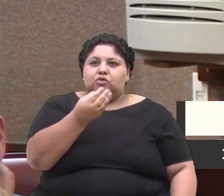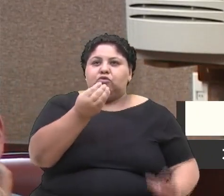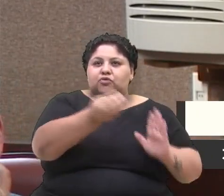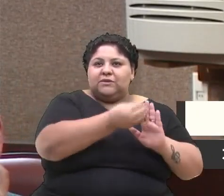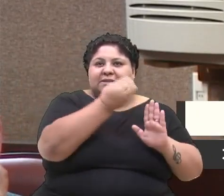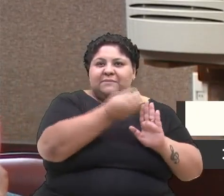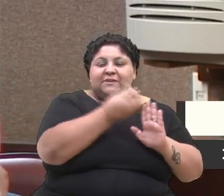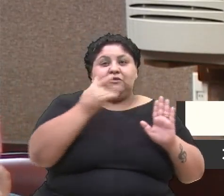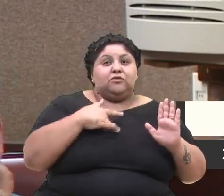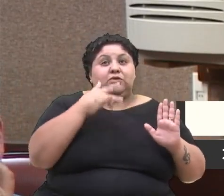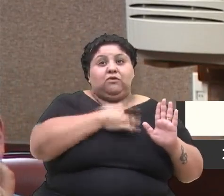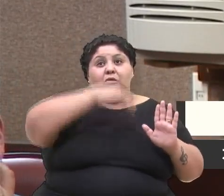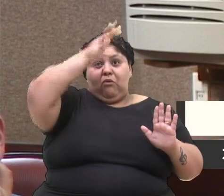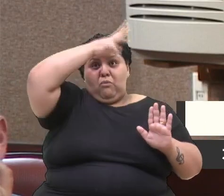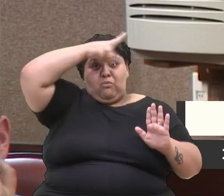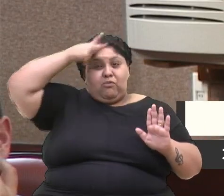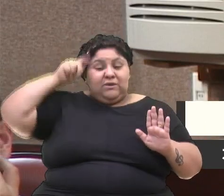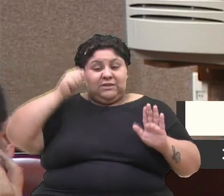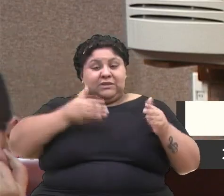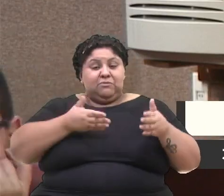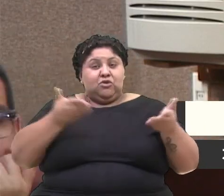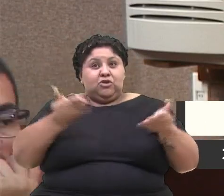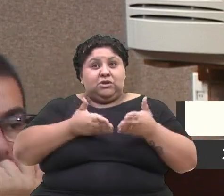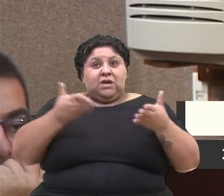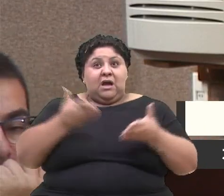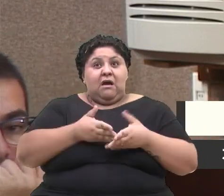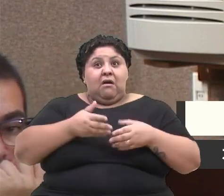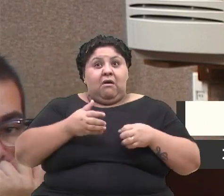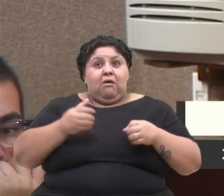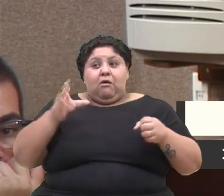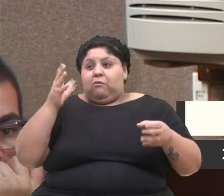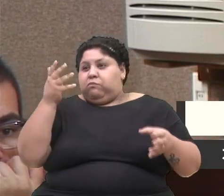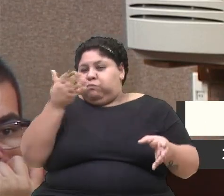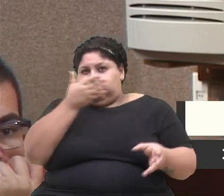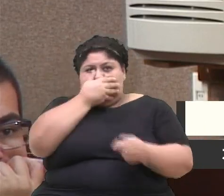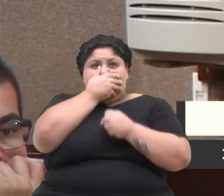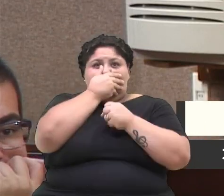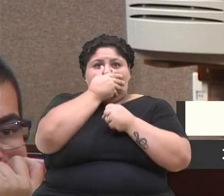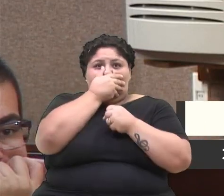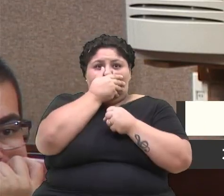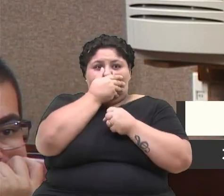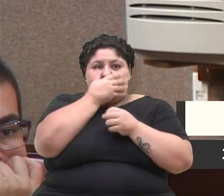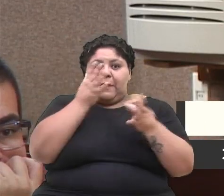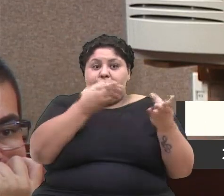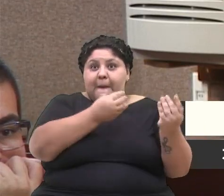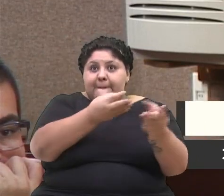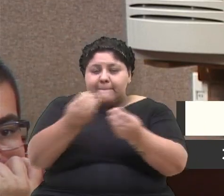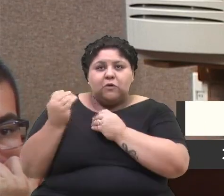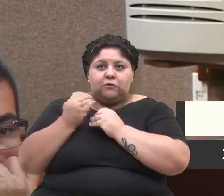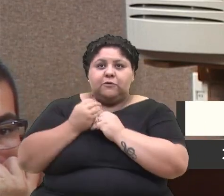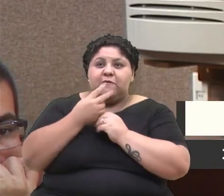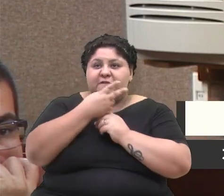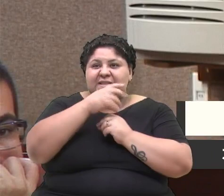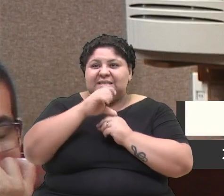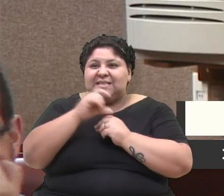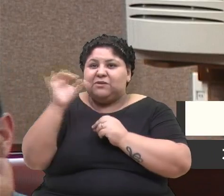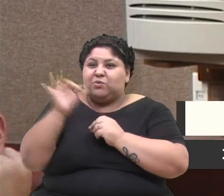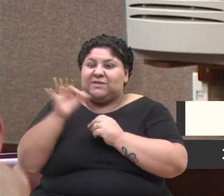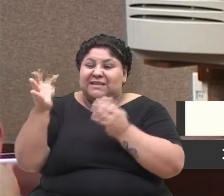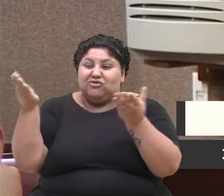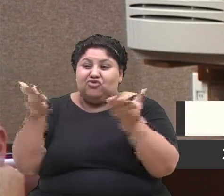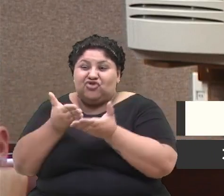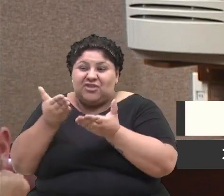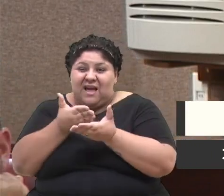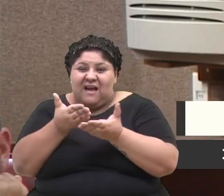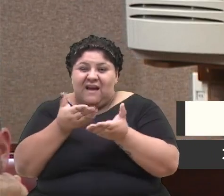muito. Nós hoje estamos em torno de 26% do orçamento à saúde. E